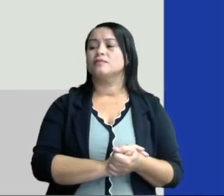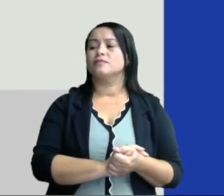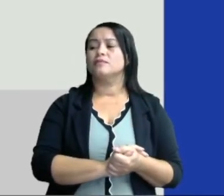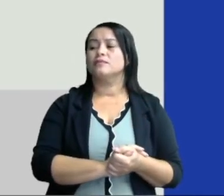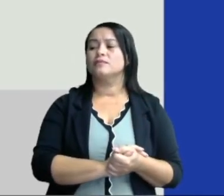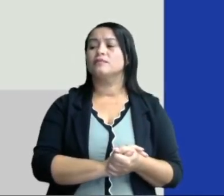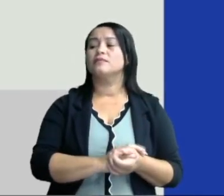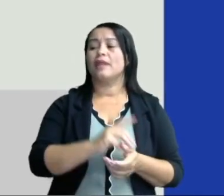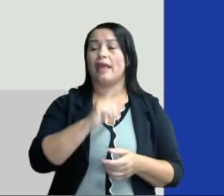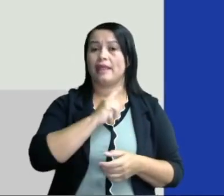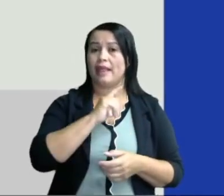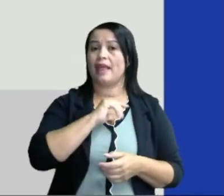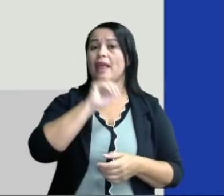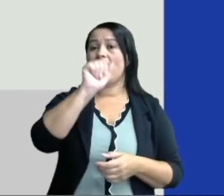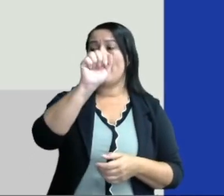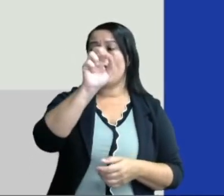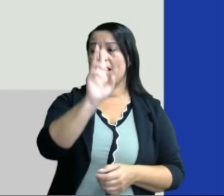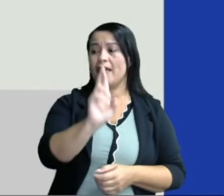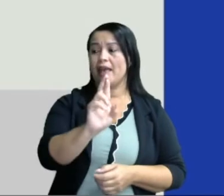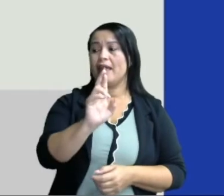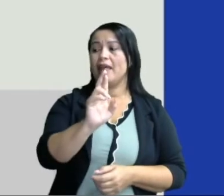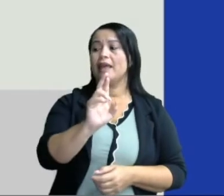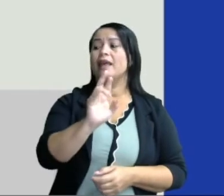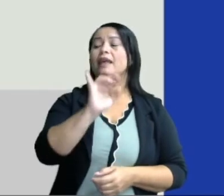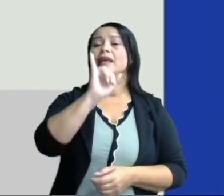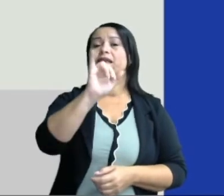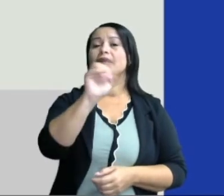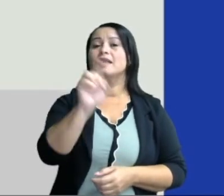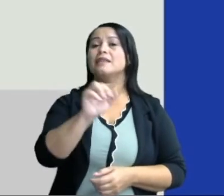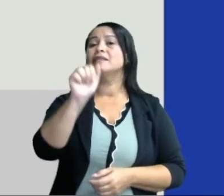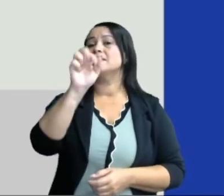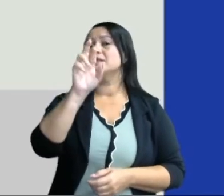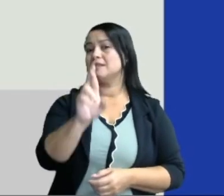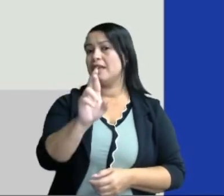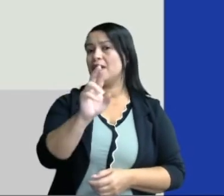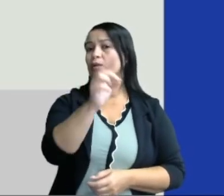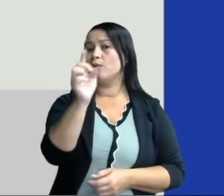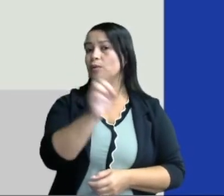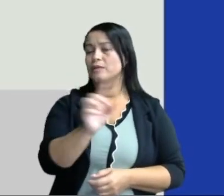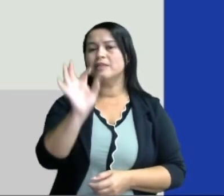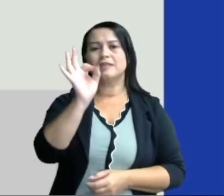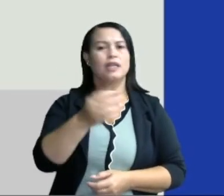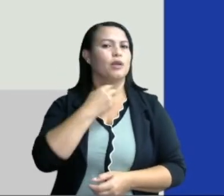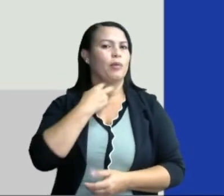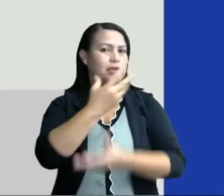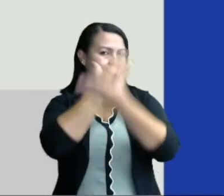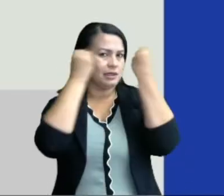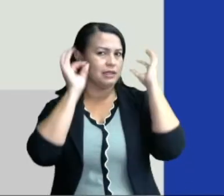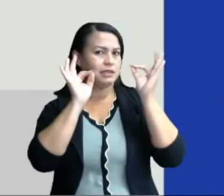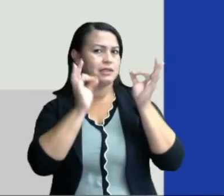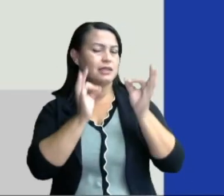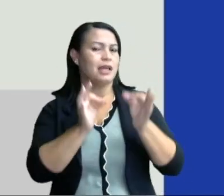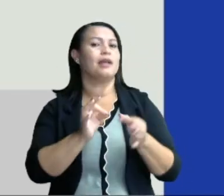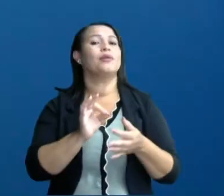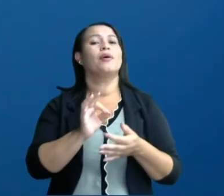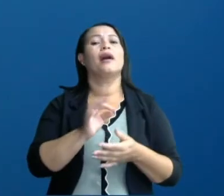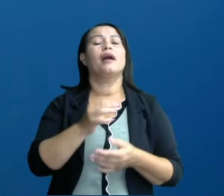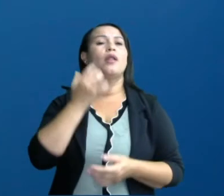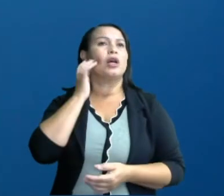Ó, existe AR e isar com Z. Não esquece disso, nada